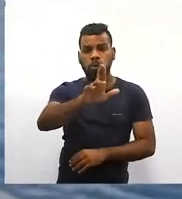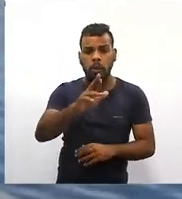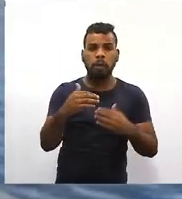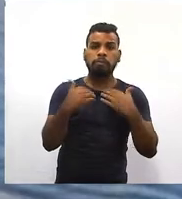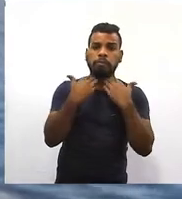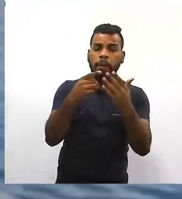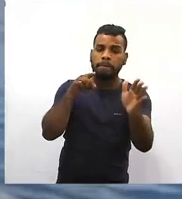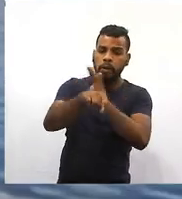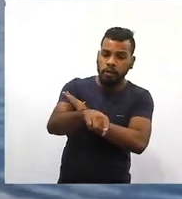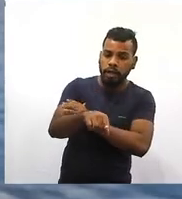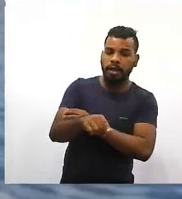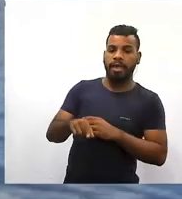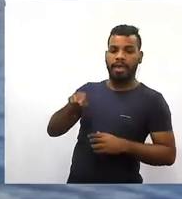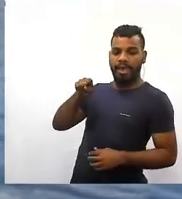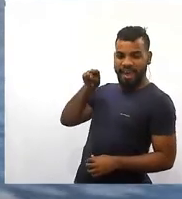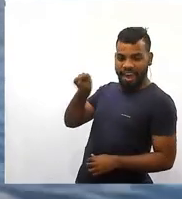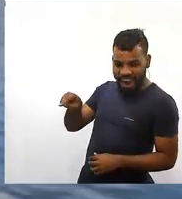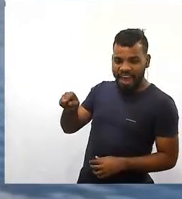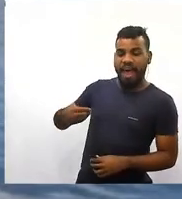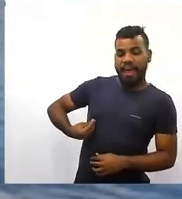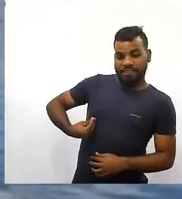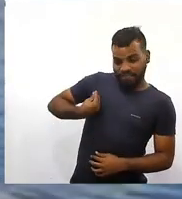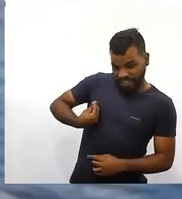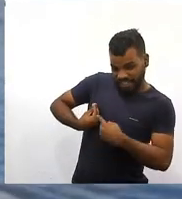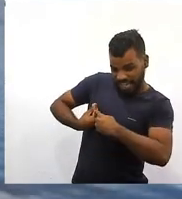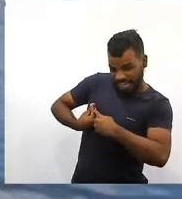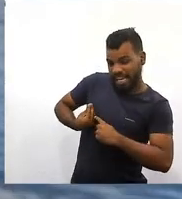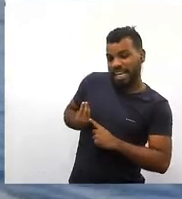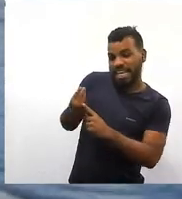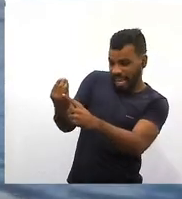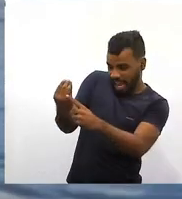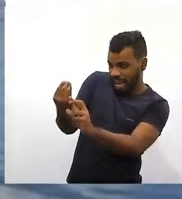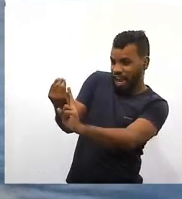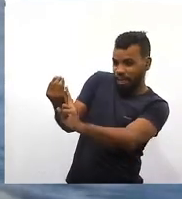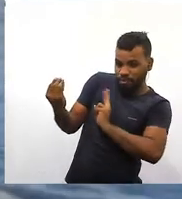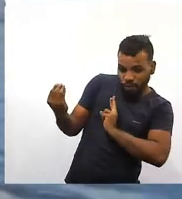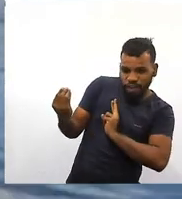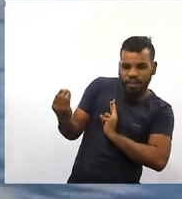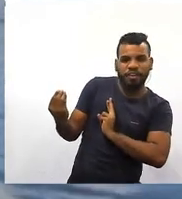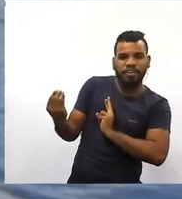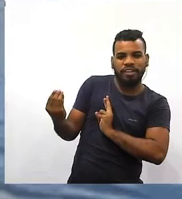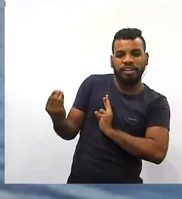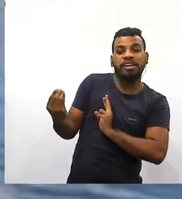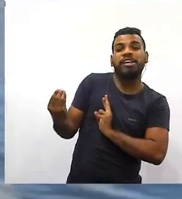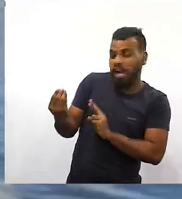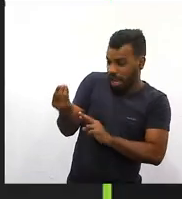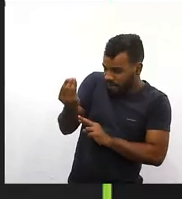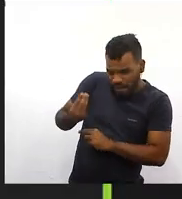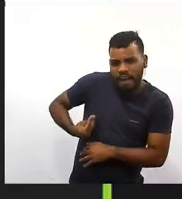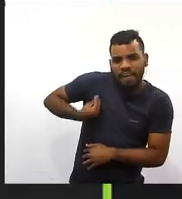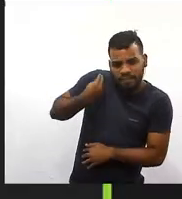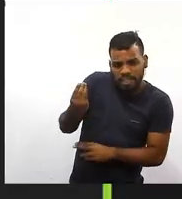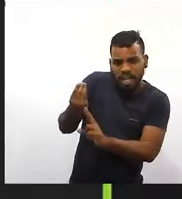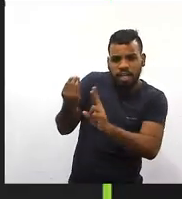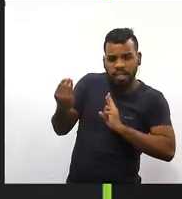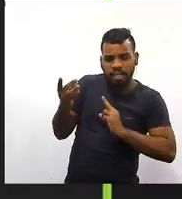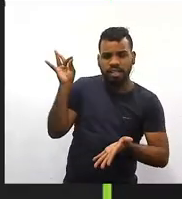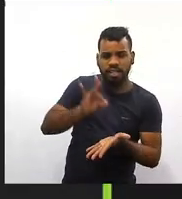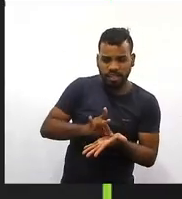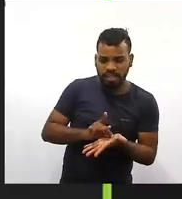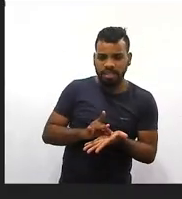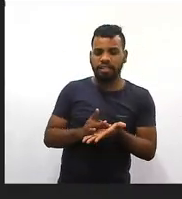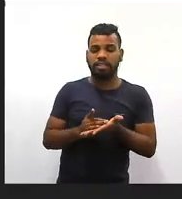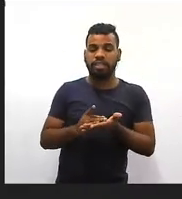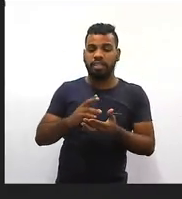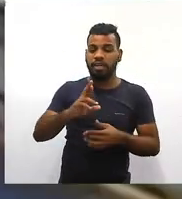fazia, ela, a vida respondeu com sua presença viva. E não há melhor resposta que o espetáculo da vida,